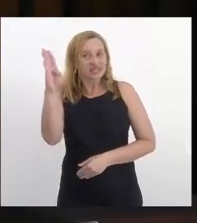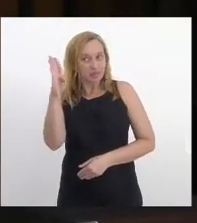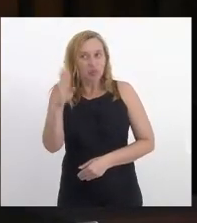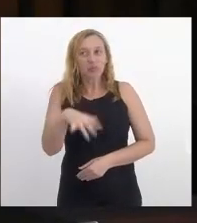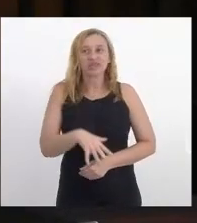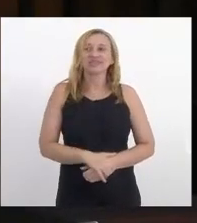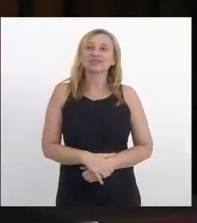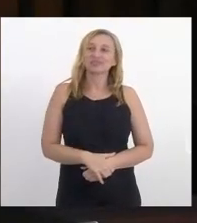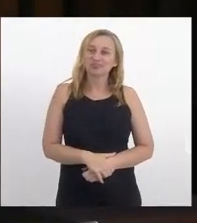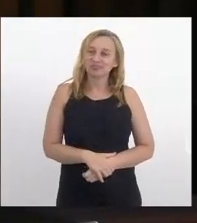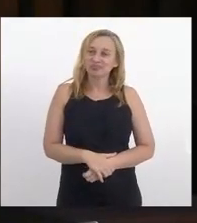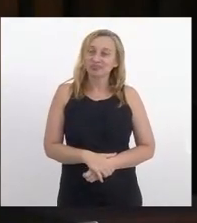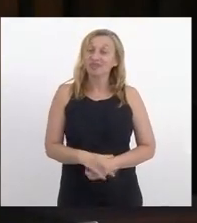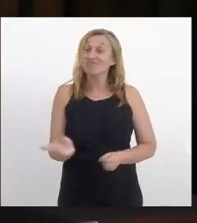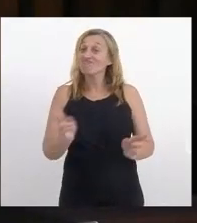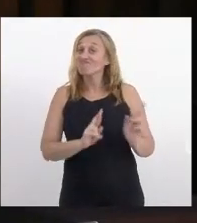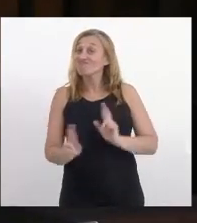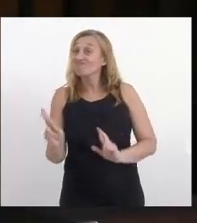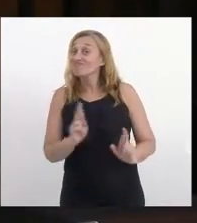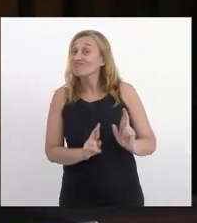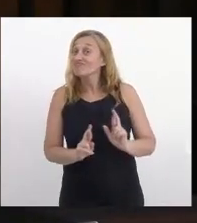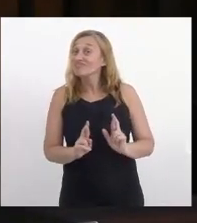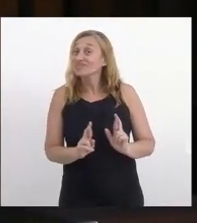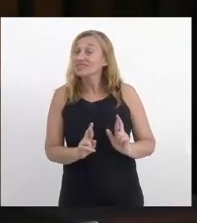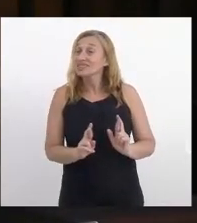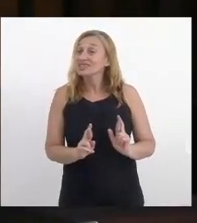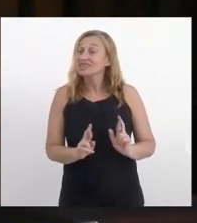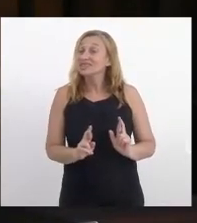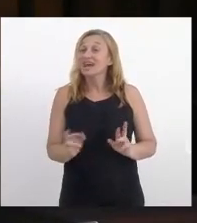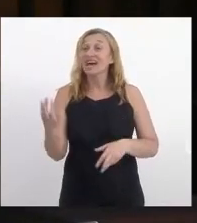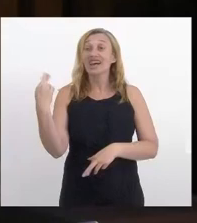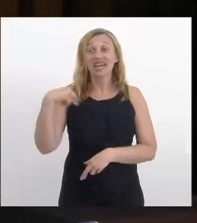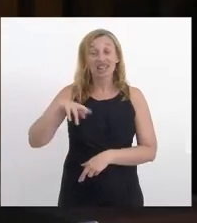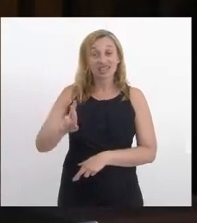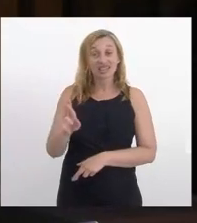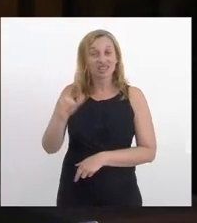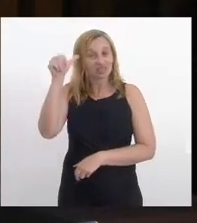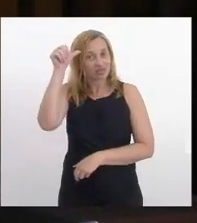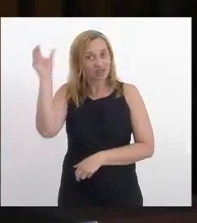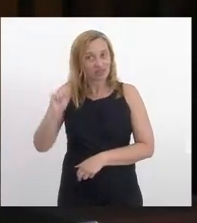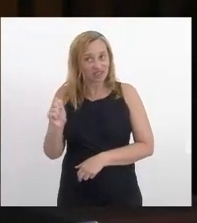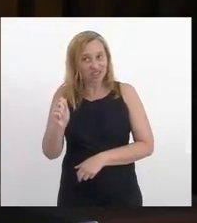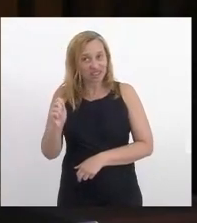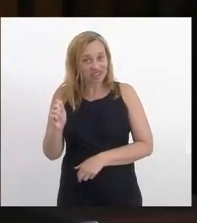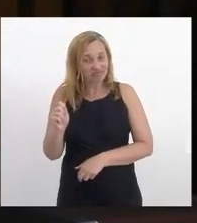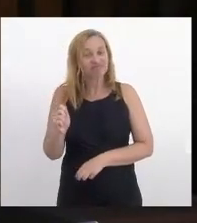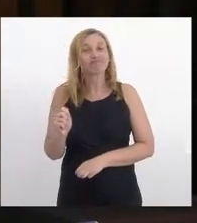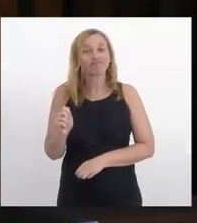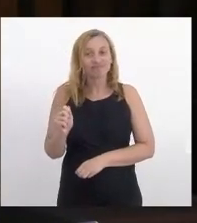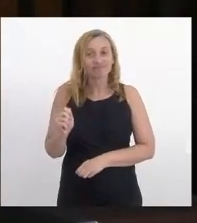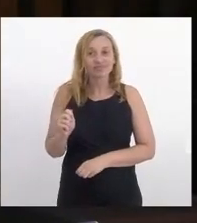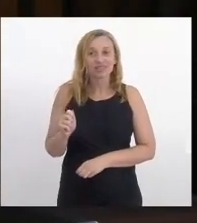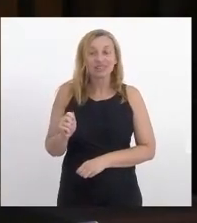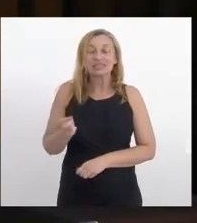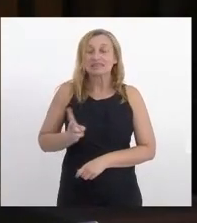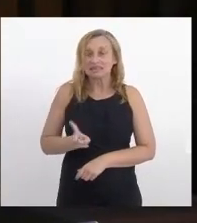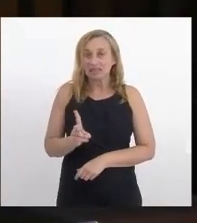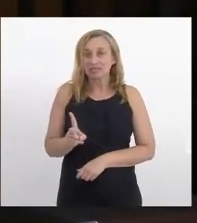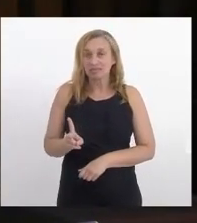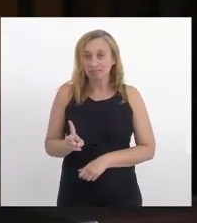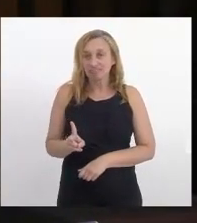principalmente em relação às religiões de matriz africana, que são